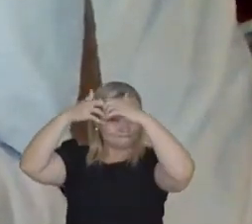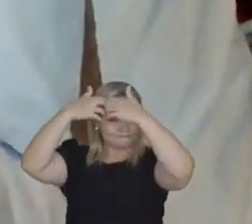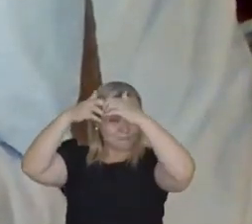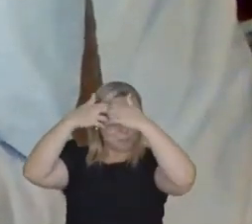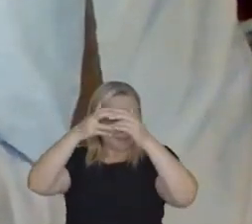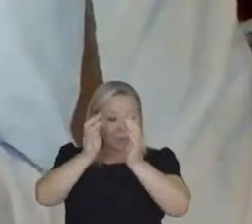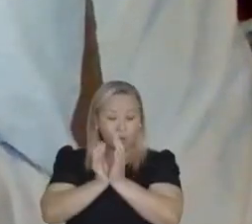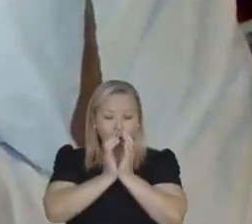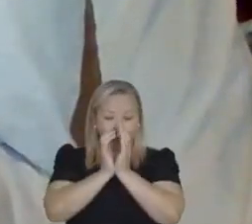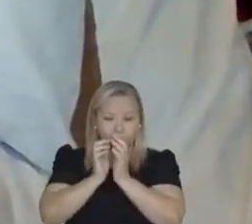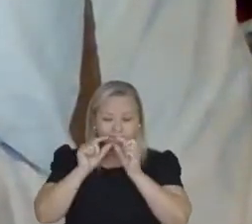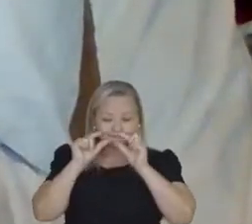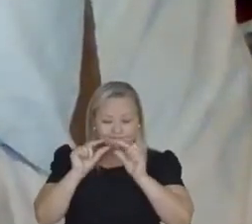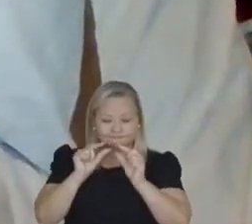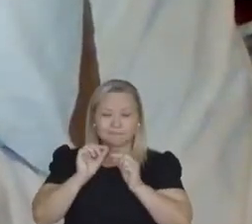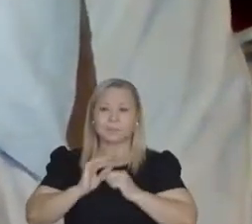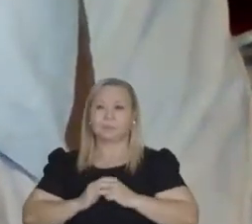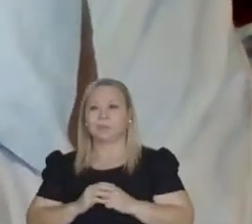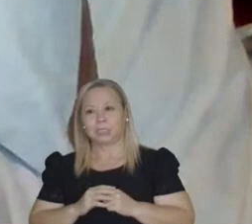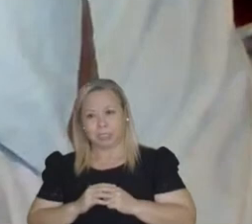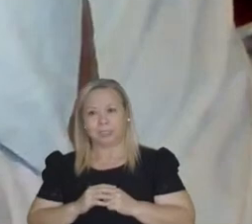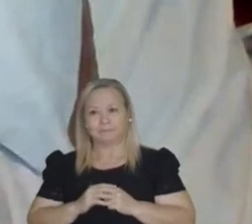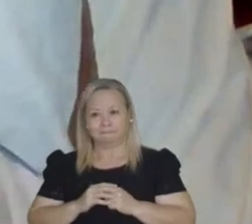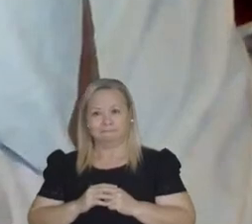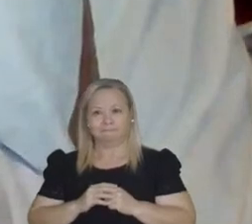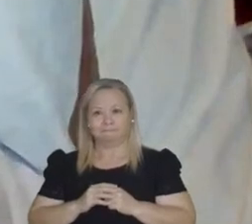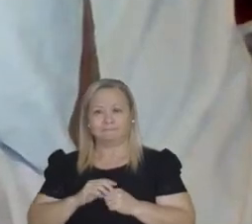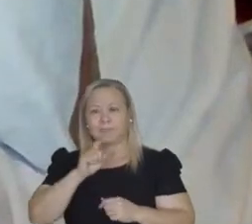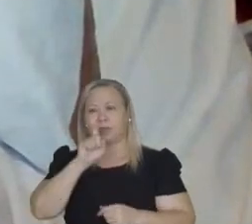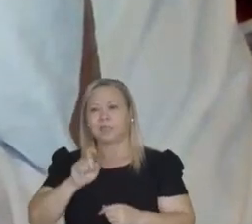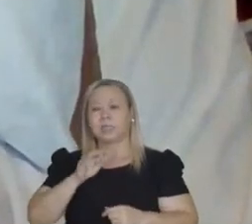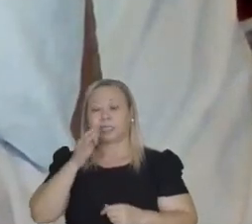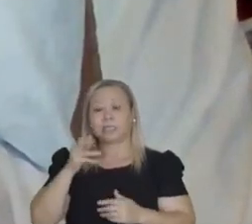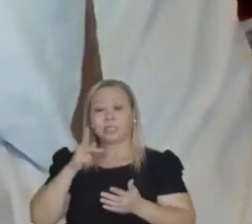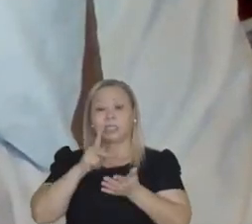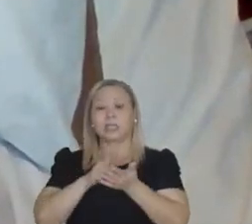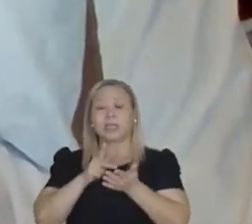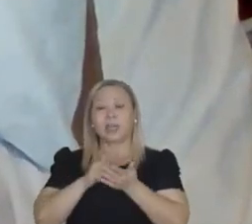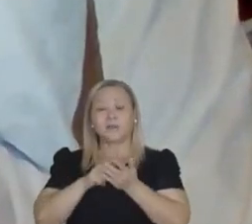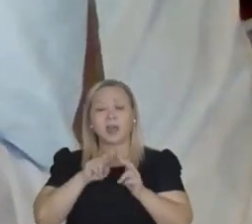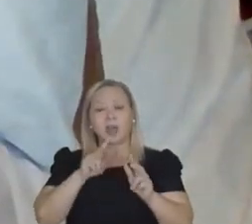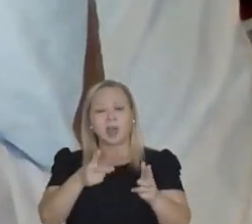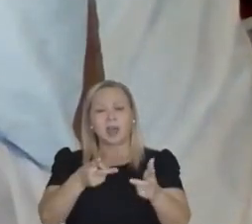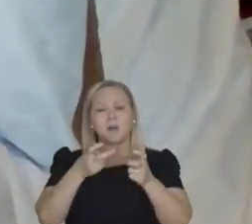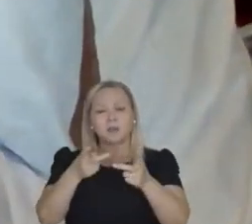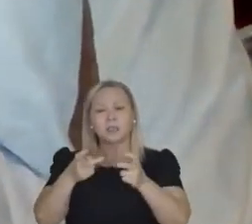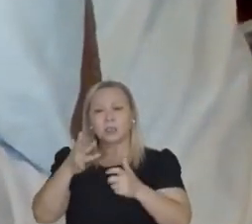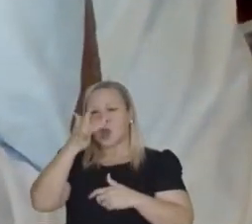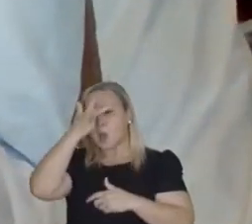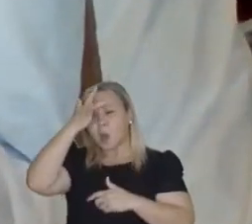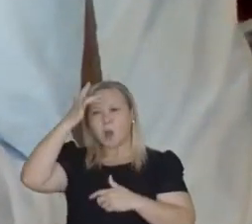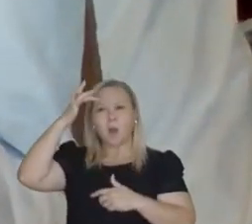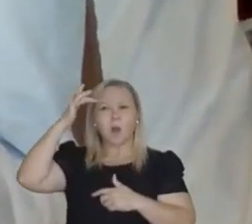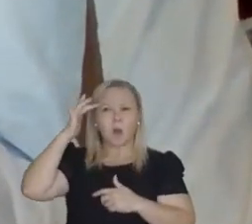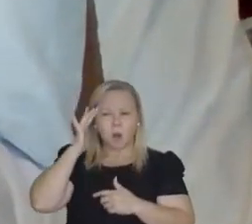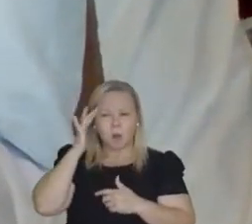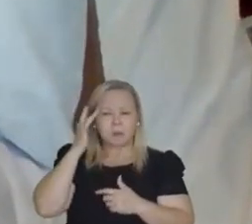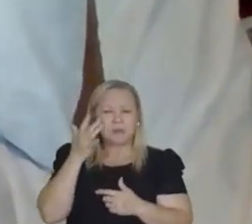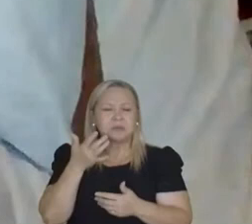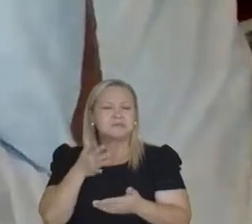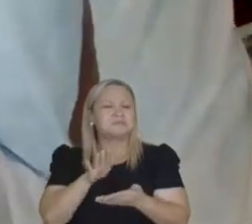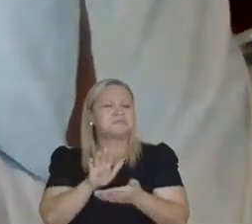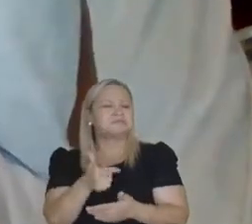grupos minoritários que são, na verdade, vistos como pessoas sem